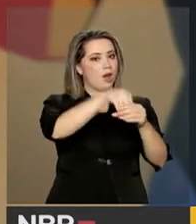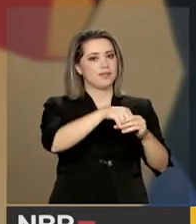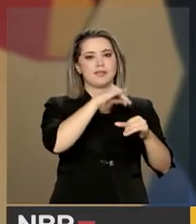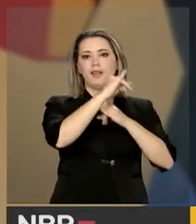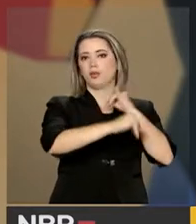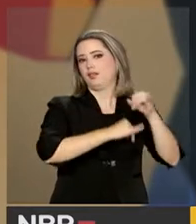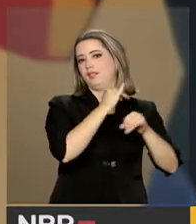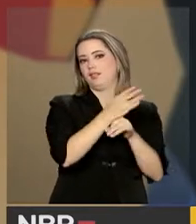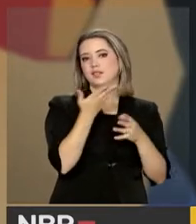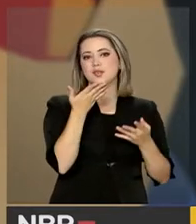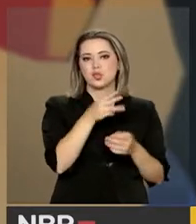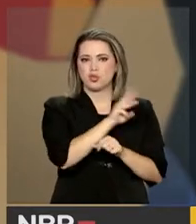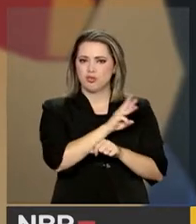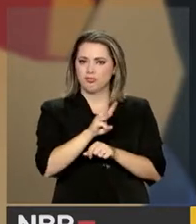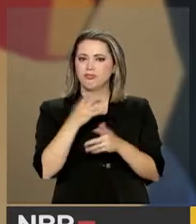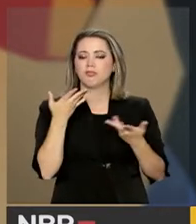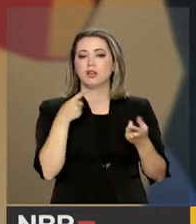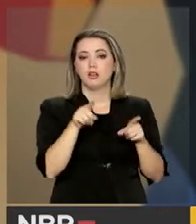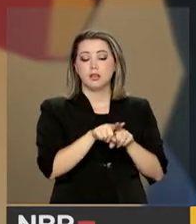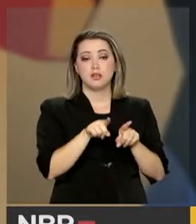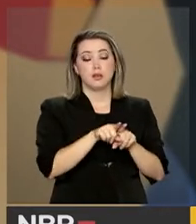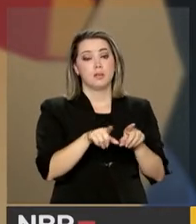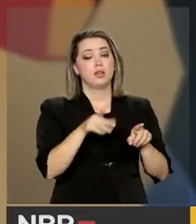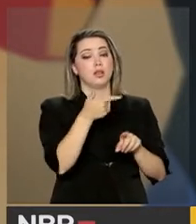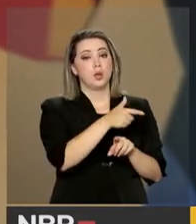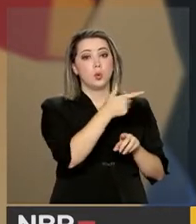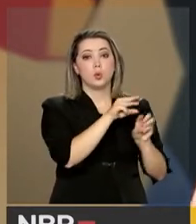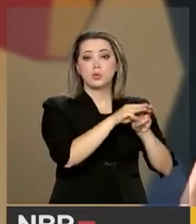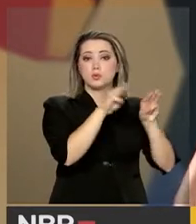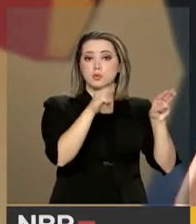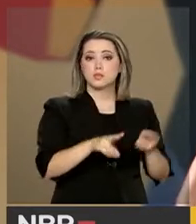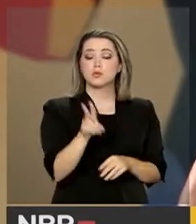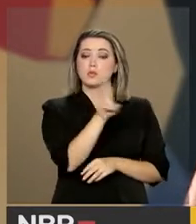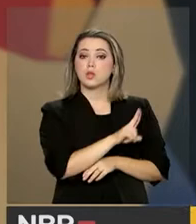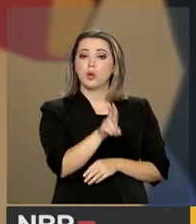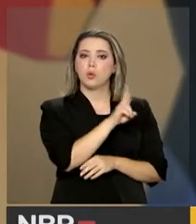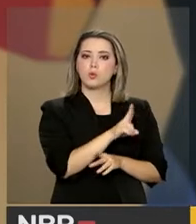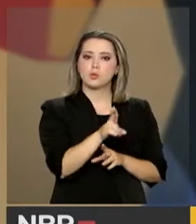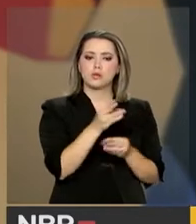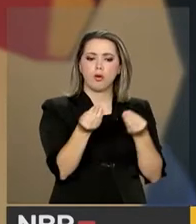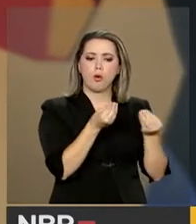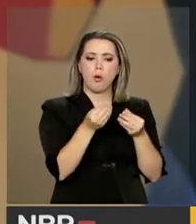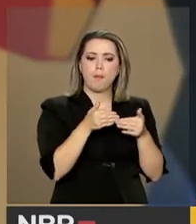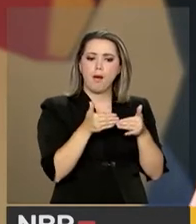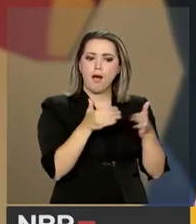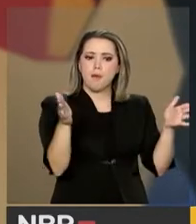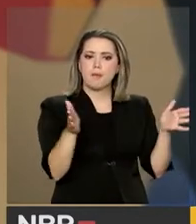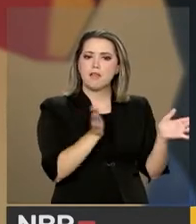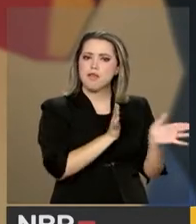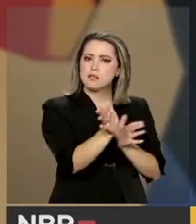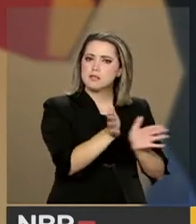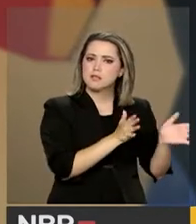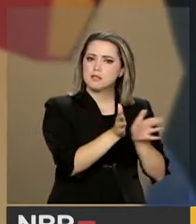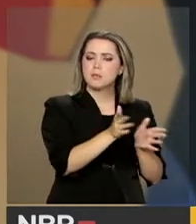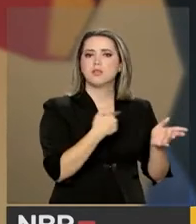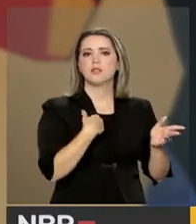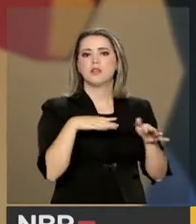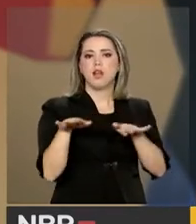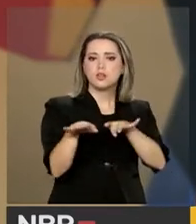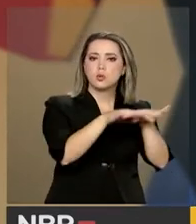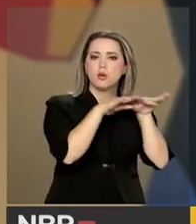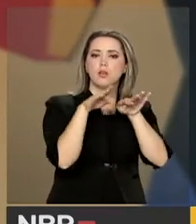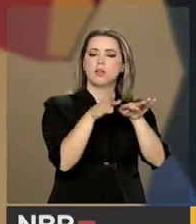que usam a rede de computadores como uma forma de ampliar a acessibilidade, democratizar o